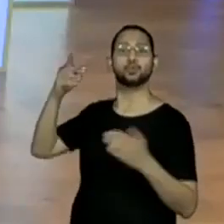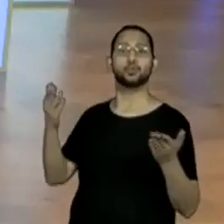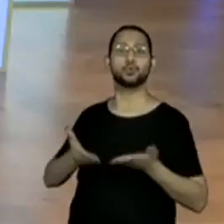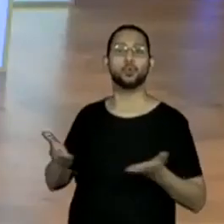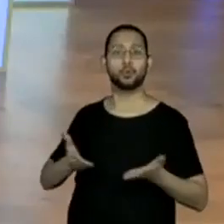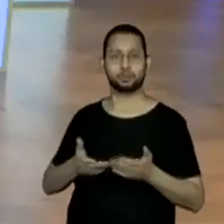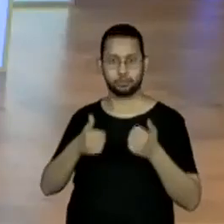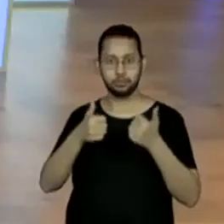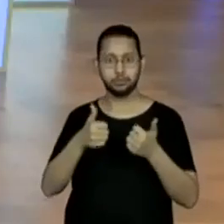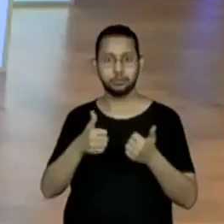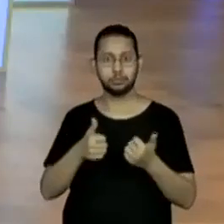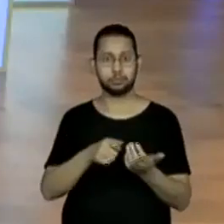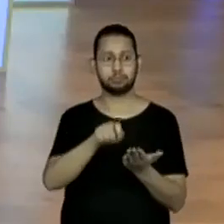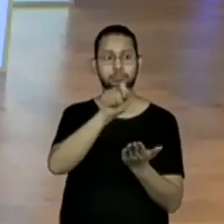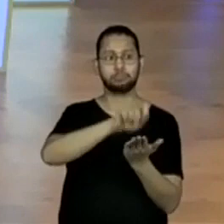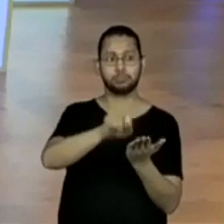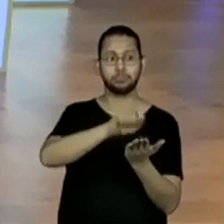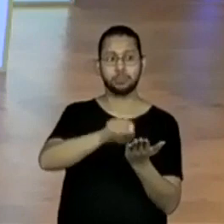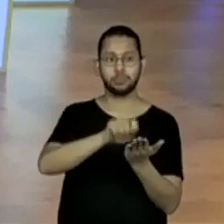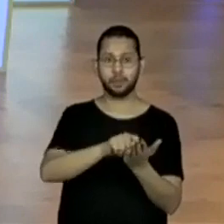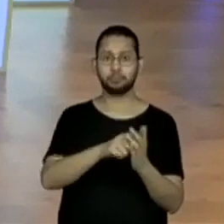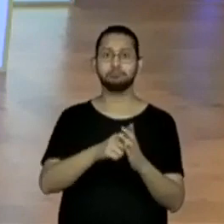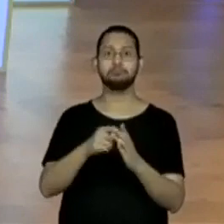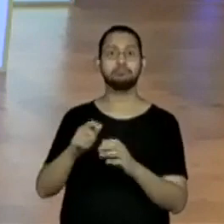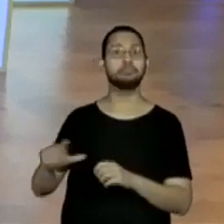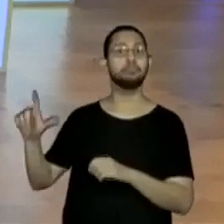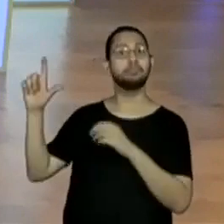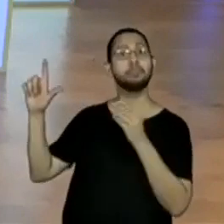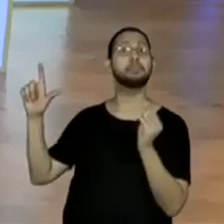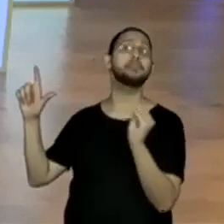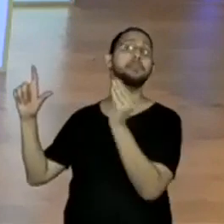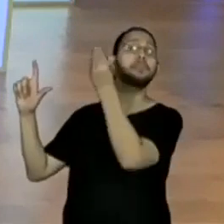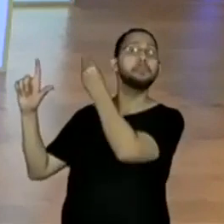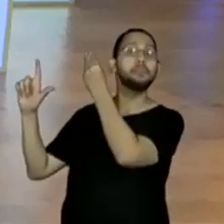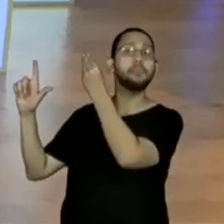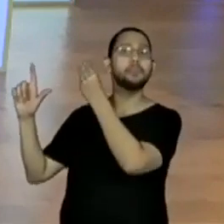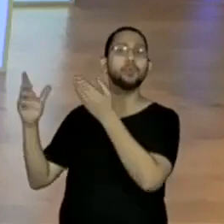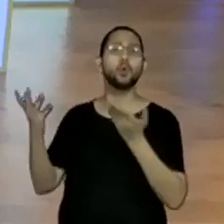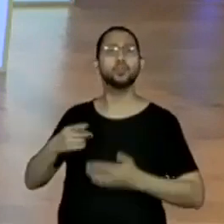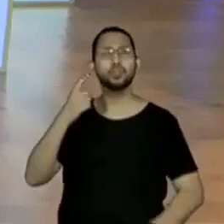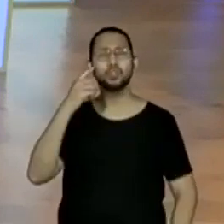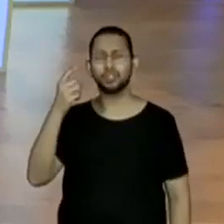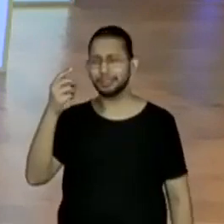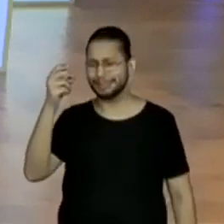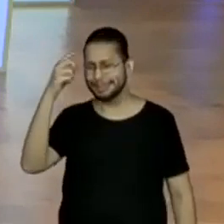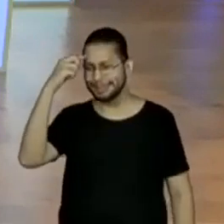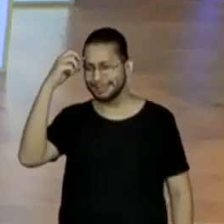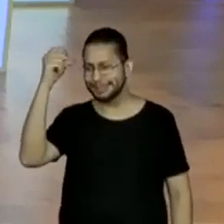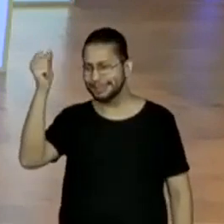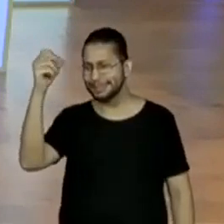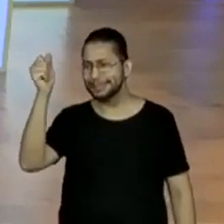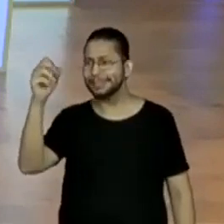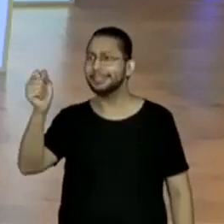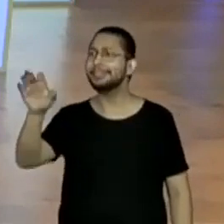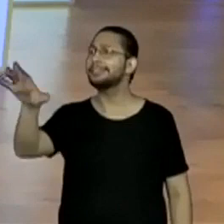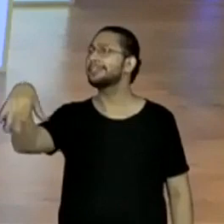Fizeram atividade? Vocês vão colocar a data. Hoje é dia... Eu não lembro que dia é hoje. Eu estou perguntando para a galera.